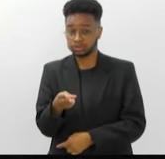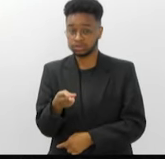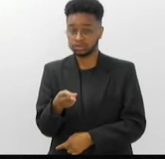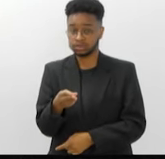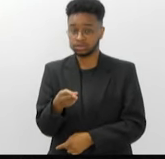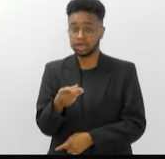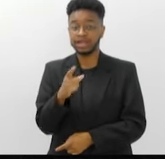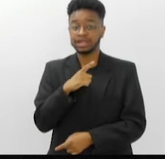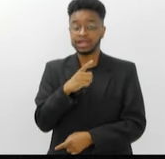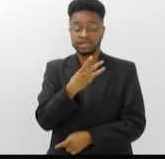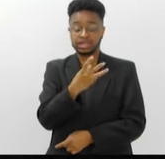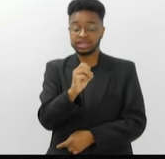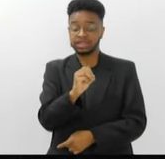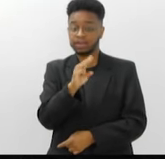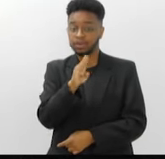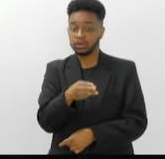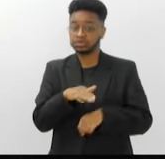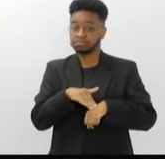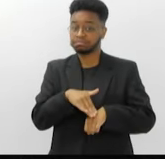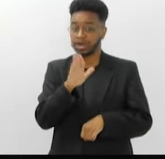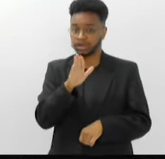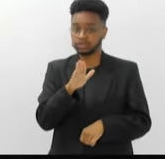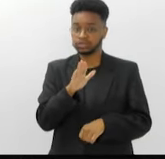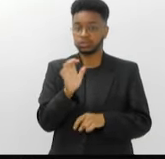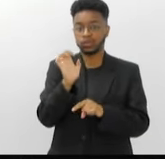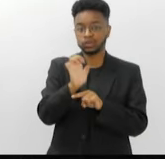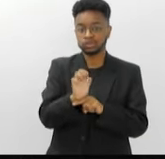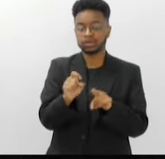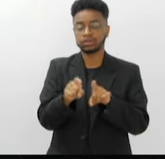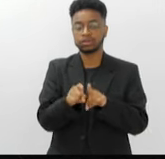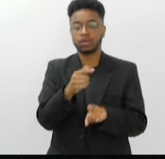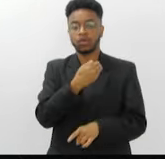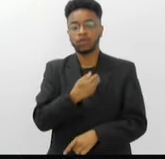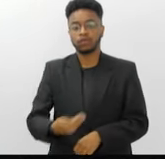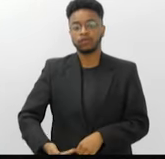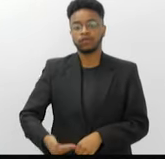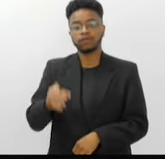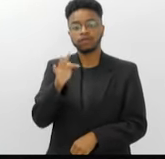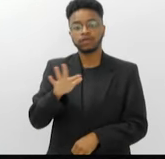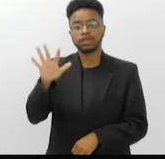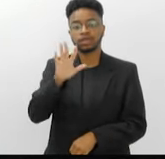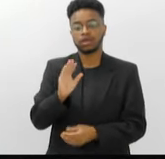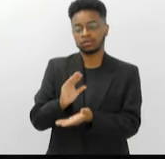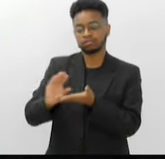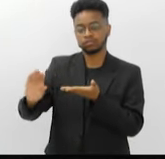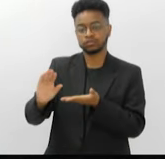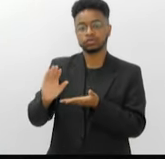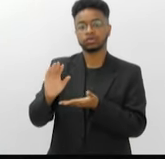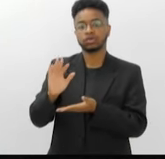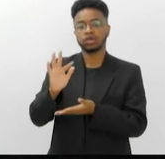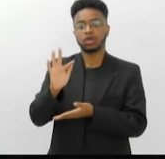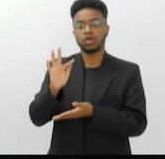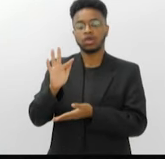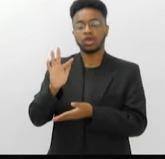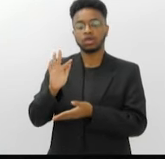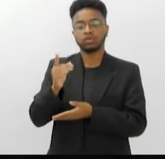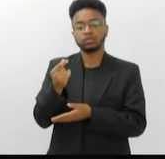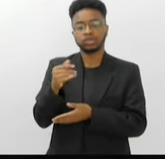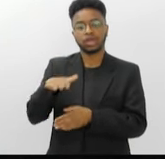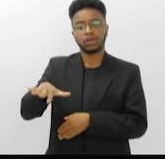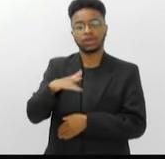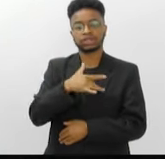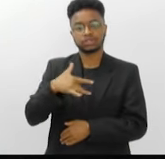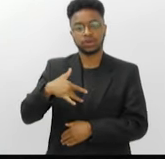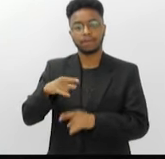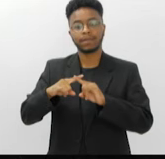mais de 30 milhões de reais o Estado e o Governo Federal enviaram para o Fundo Municipal de Saúde e esse dinheiro